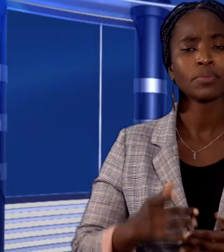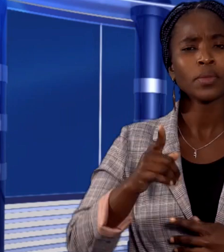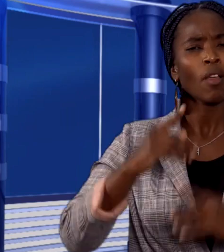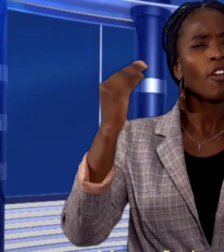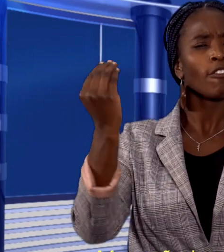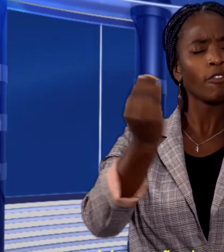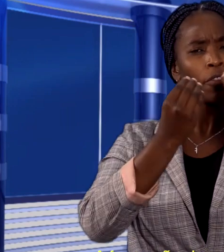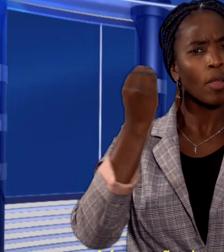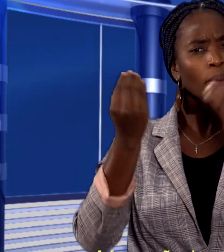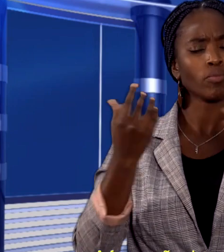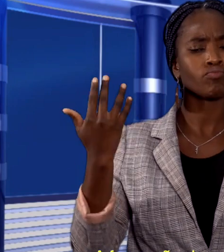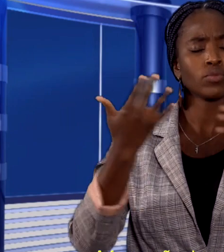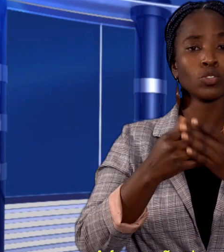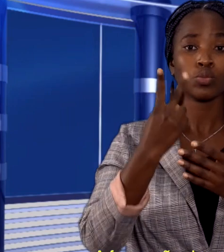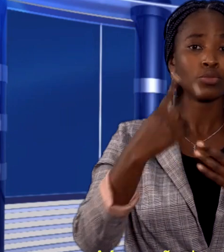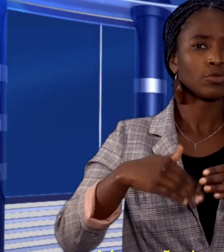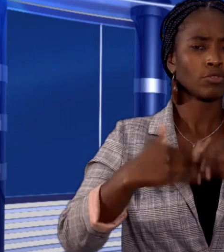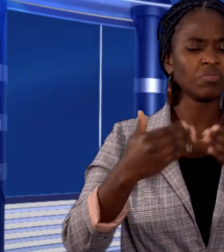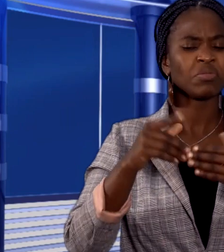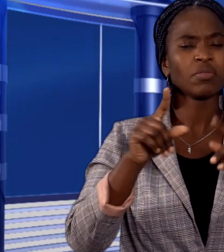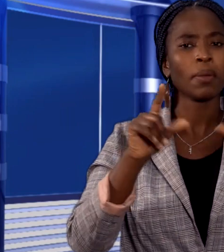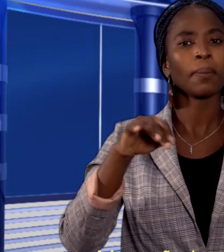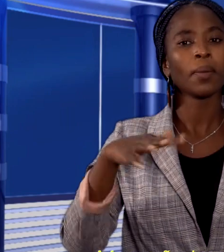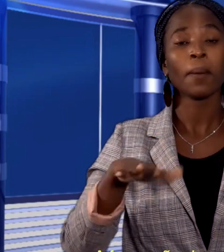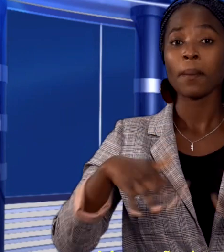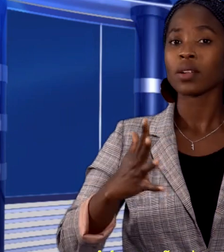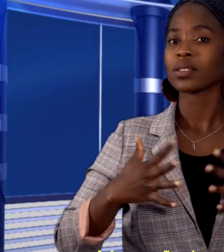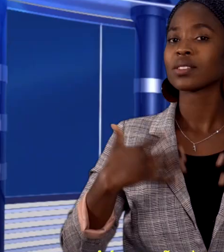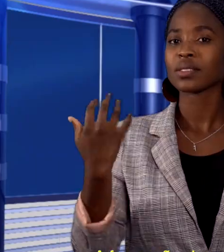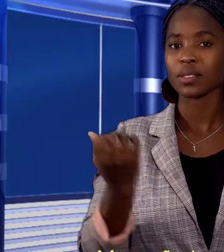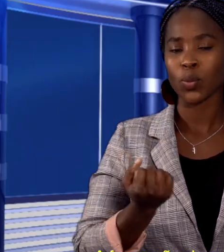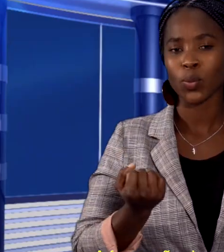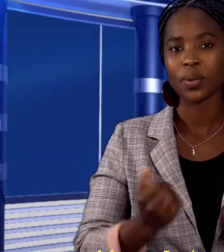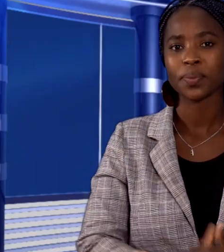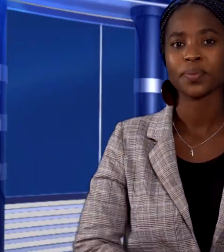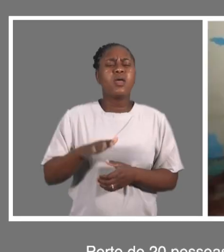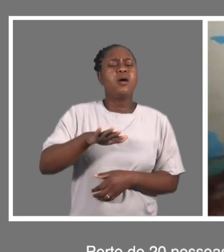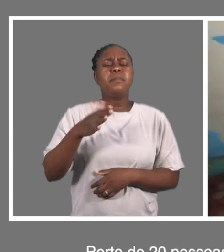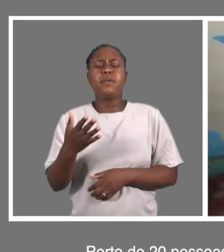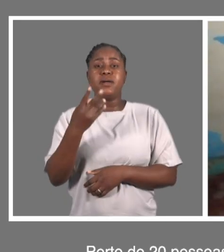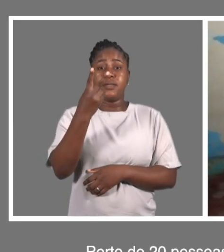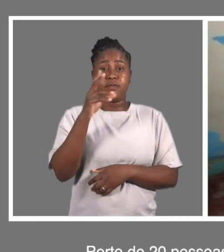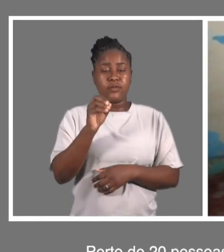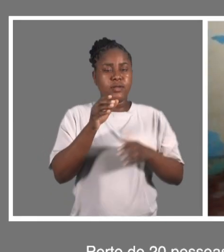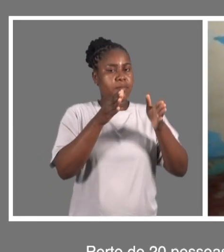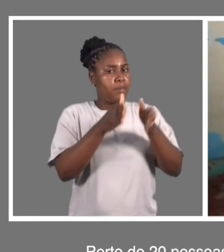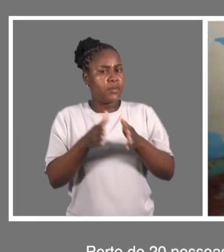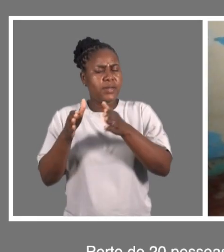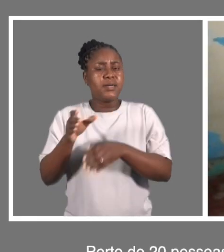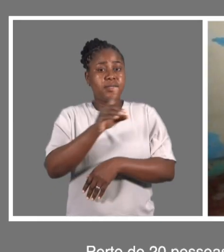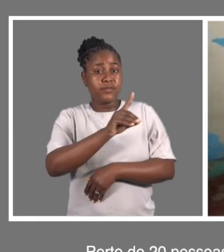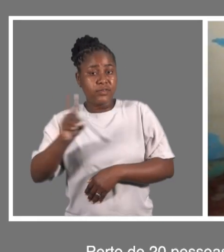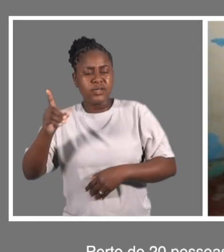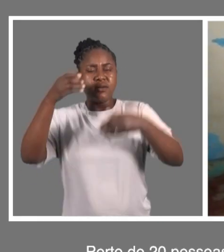social. A formação durou dois dias e abordou também informações sobre saúde pública. Perto de 20 pessoas com